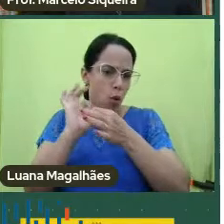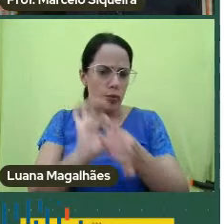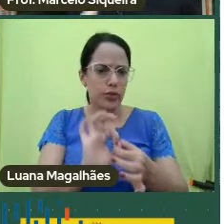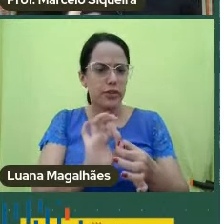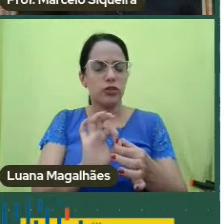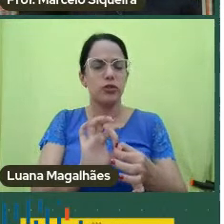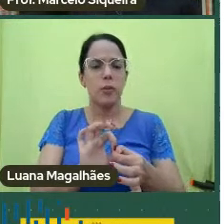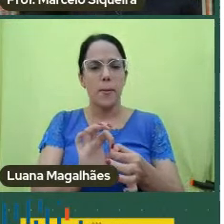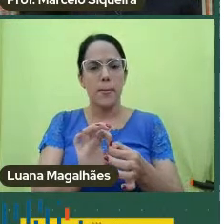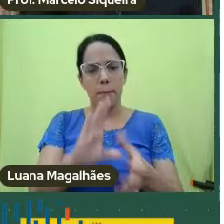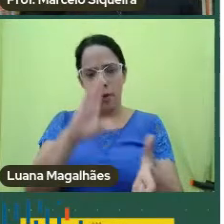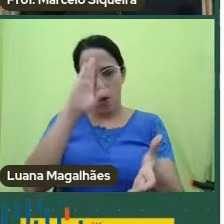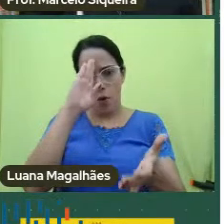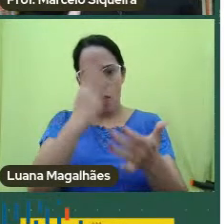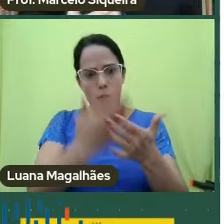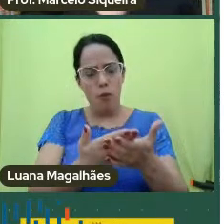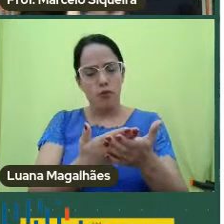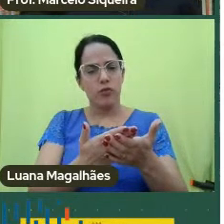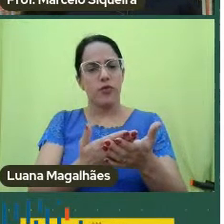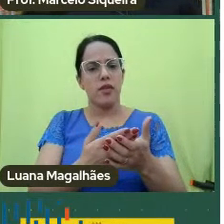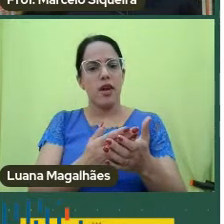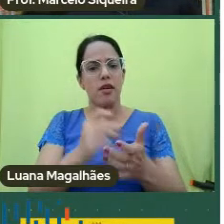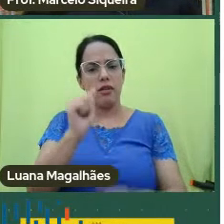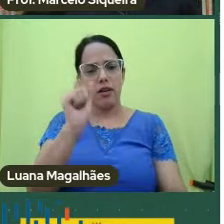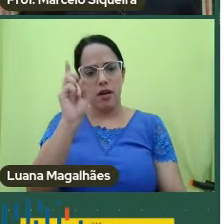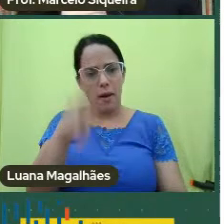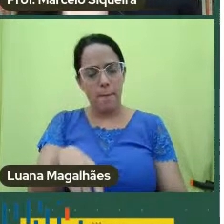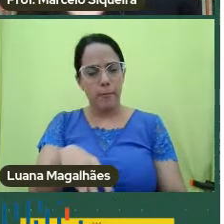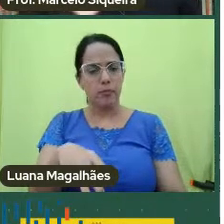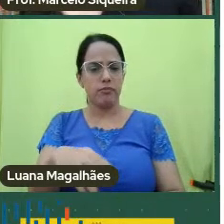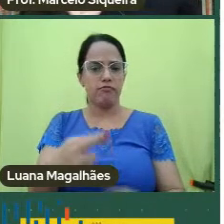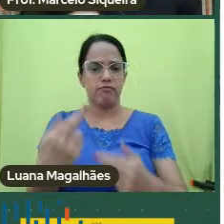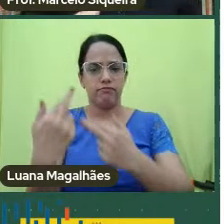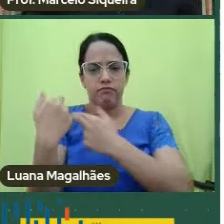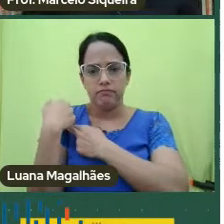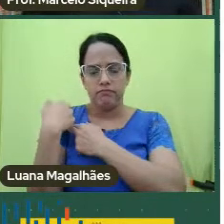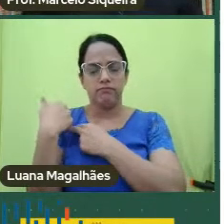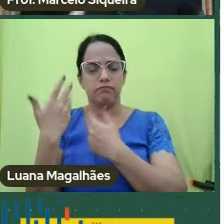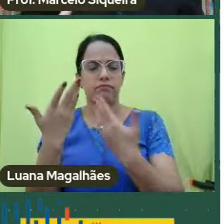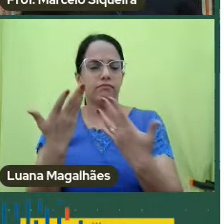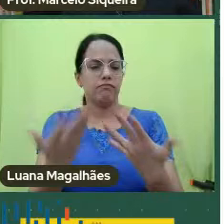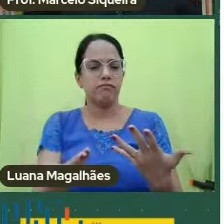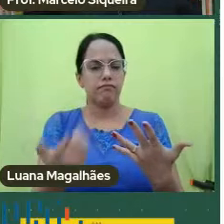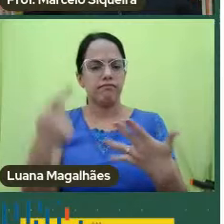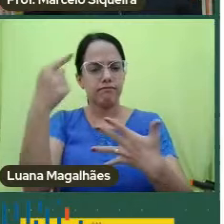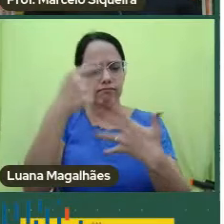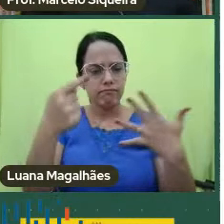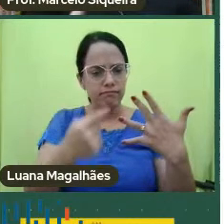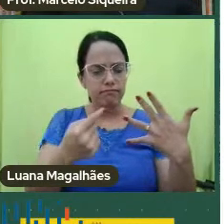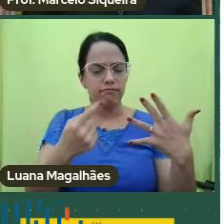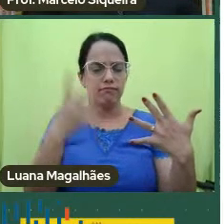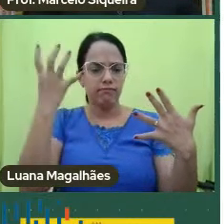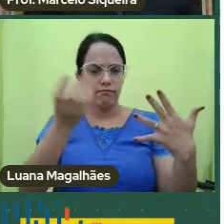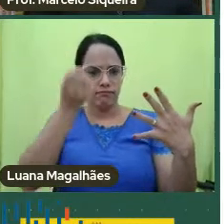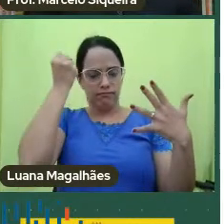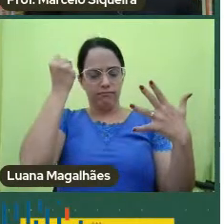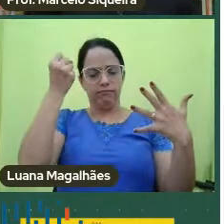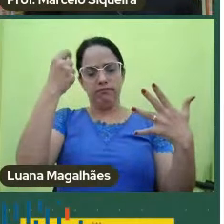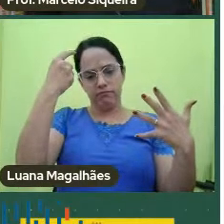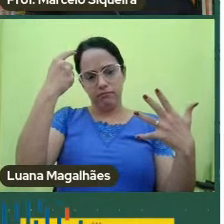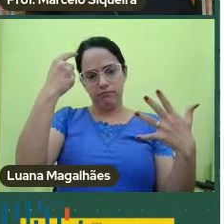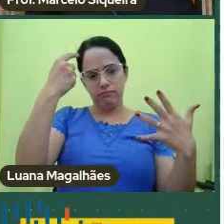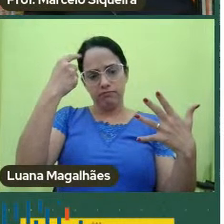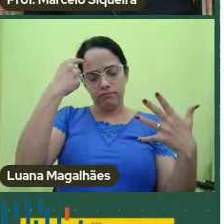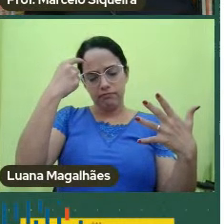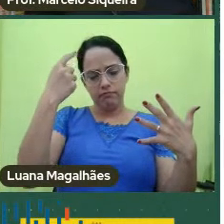são confiáveis para a administração, responsáveis e transparentes, são essenciais para a salvaguarda da memória, construção da memória.